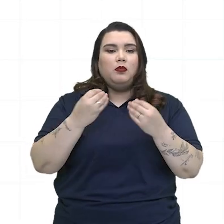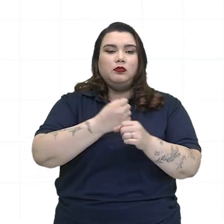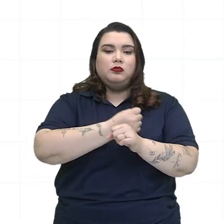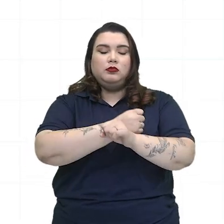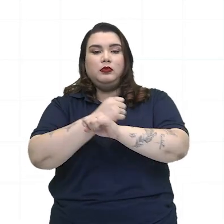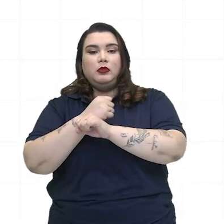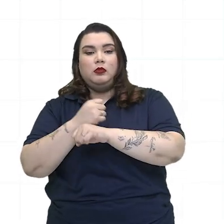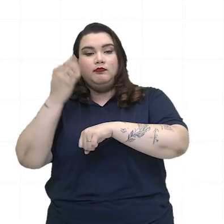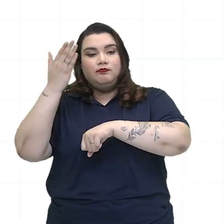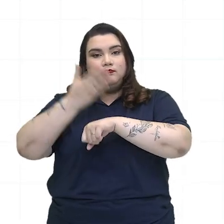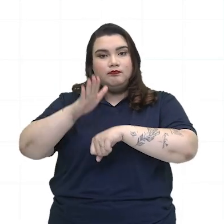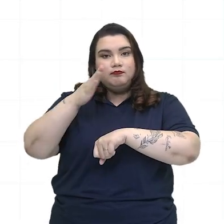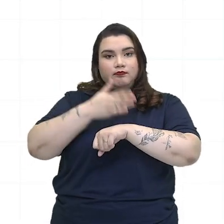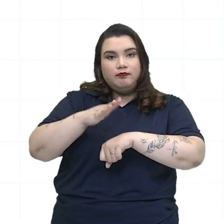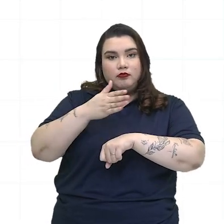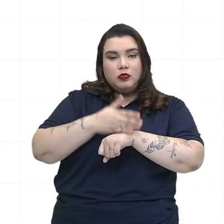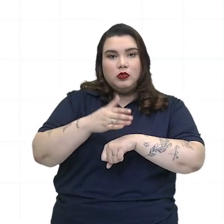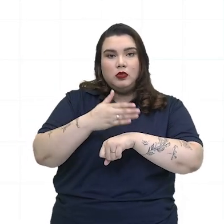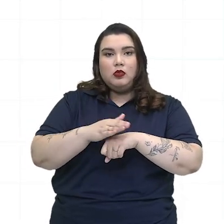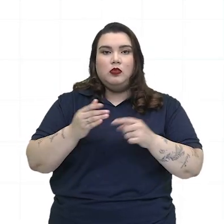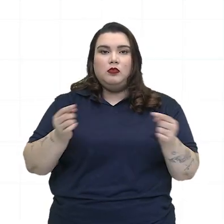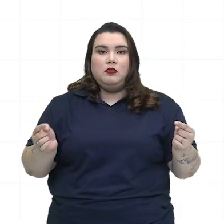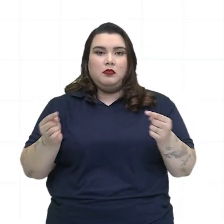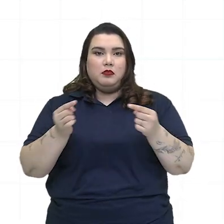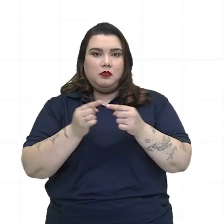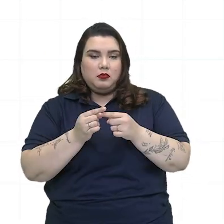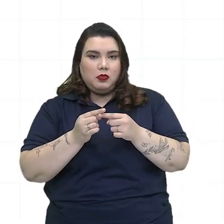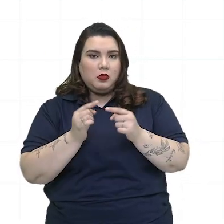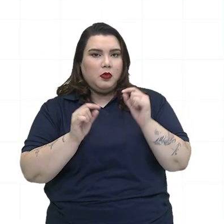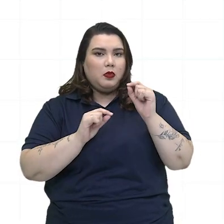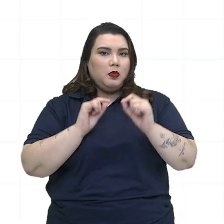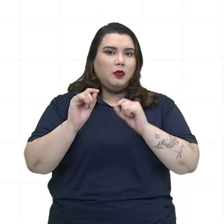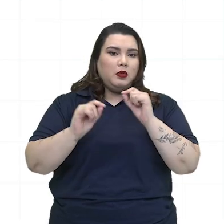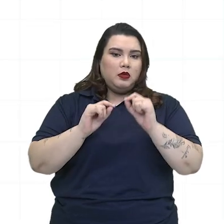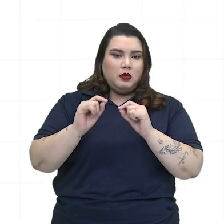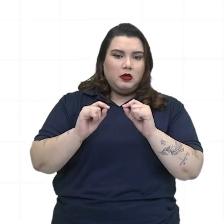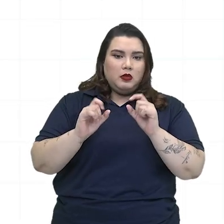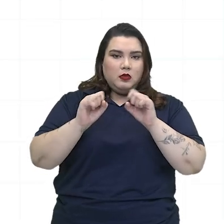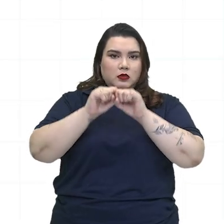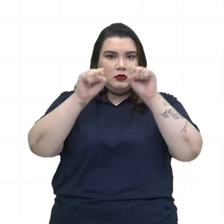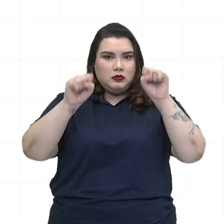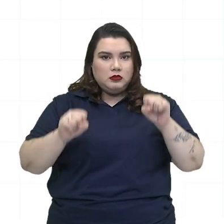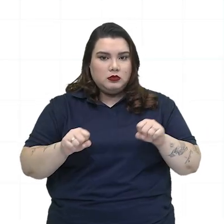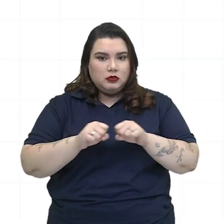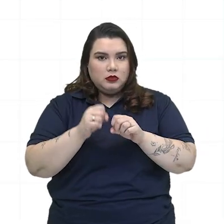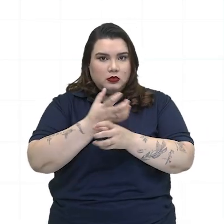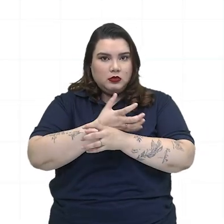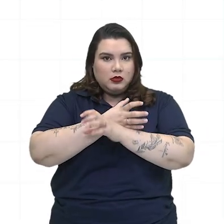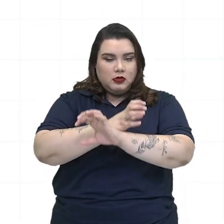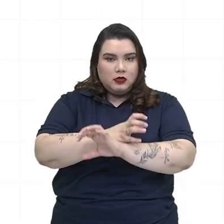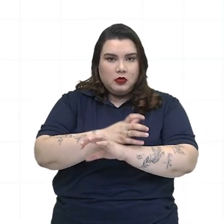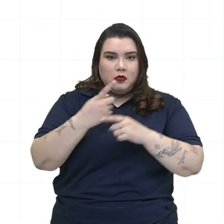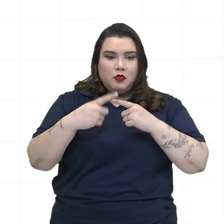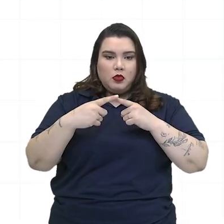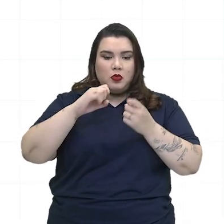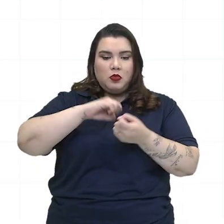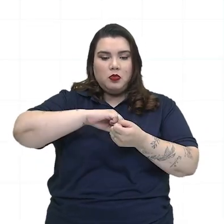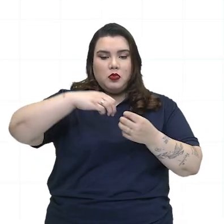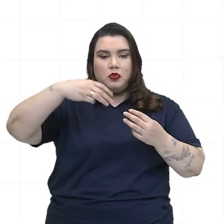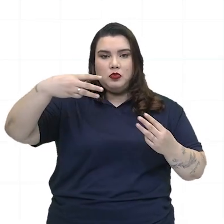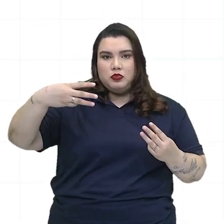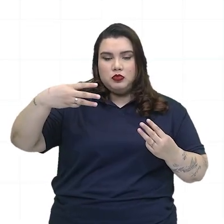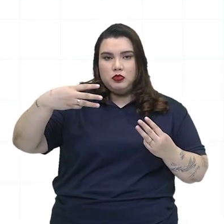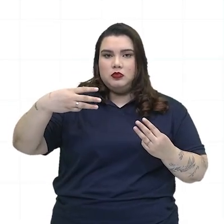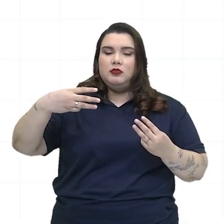Gente, exercício muscular tem a ver com o sistema esquelético, já que o músculo não faz parte?